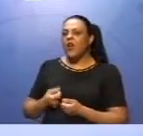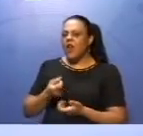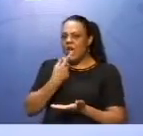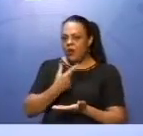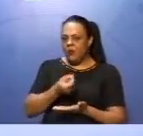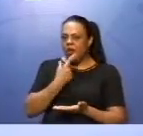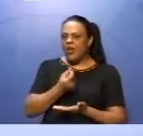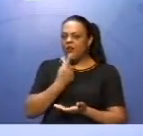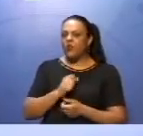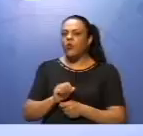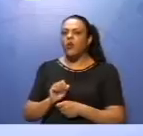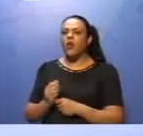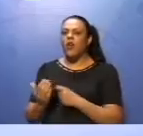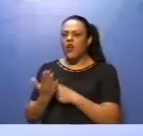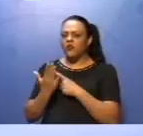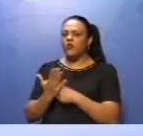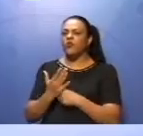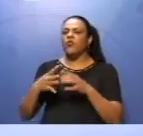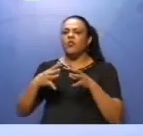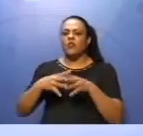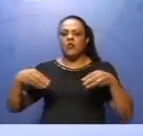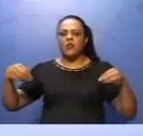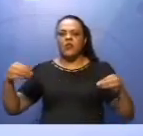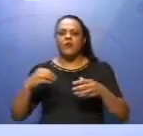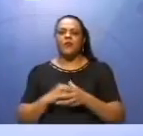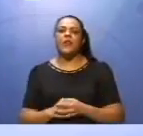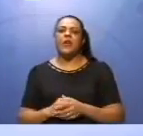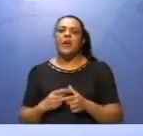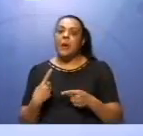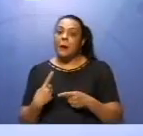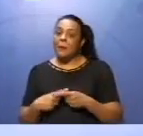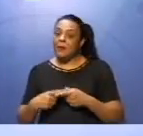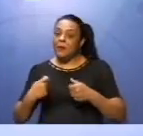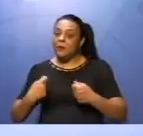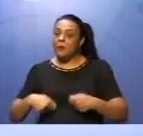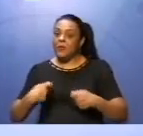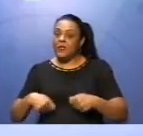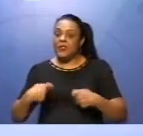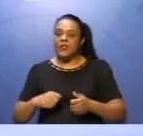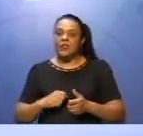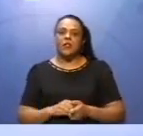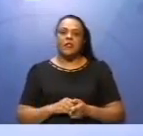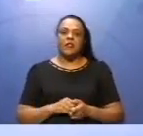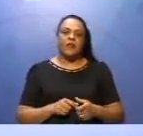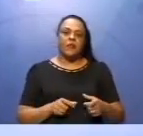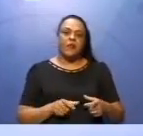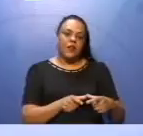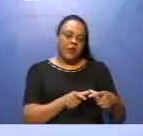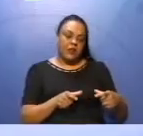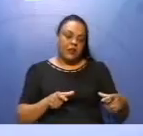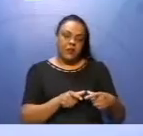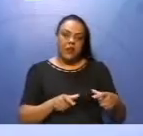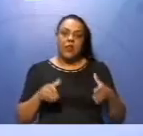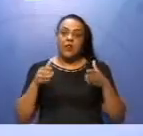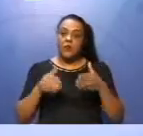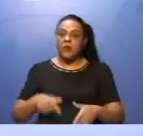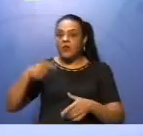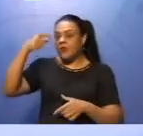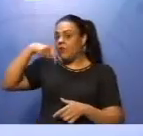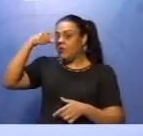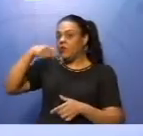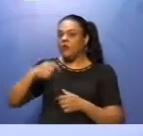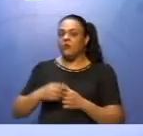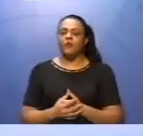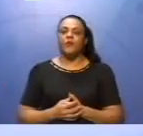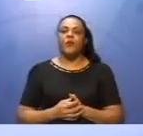medicamentos antivirais, eles só são indicados em casos específicos para alguns tipos de gripe. A melhor